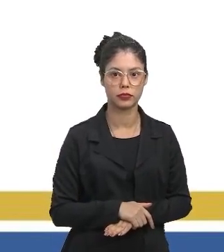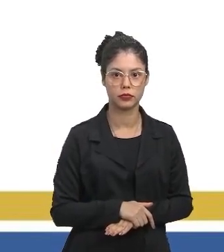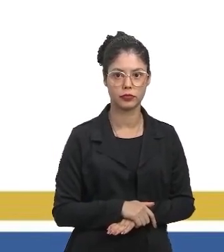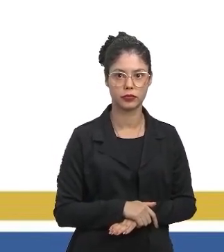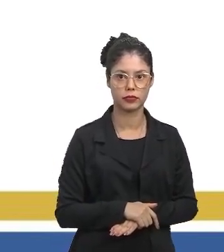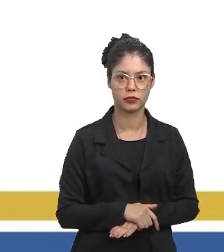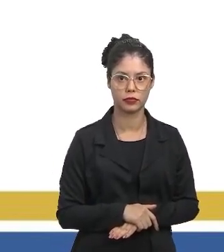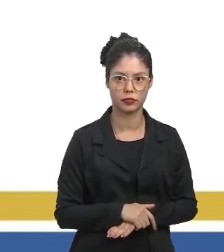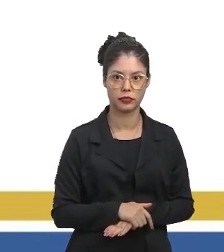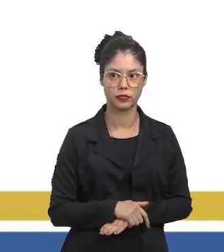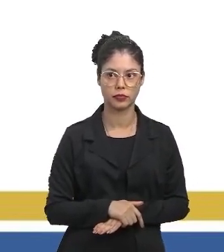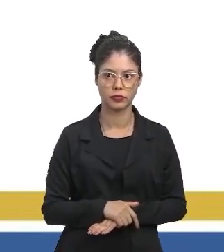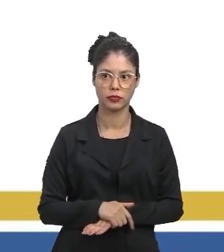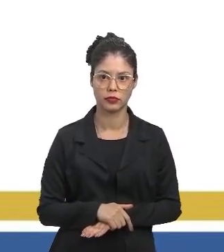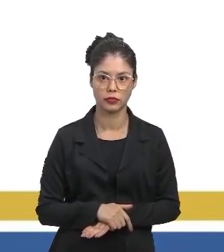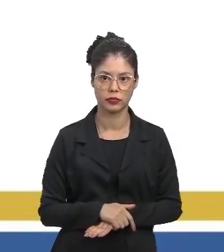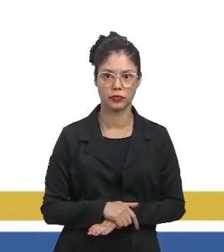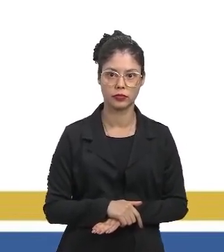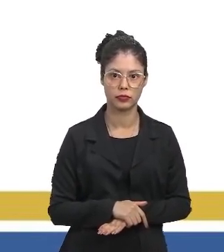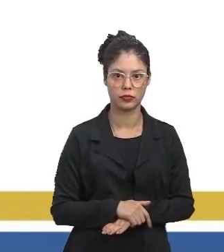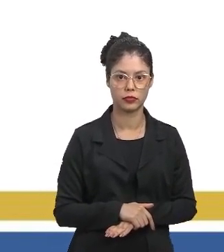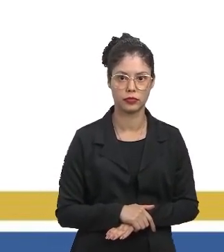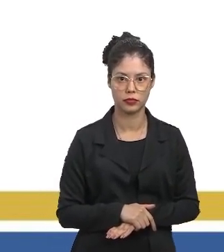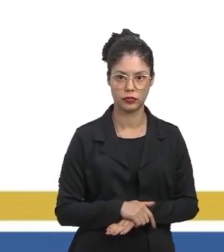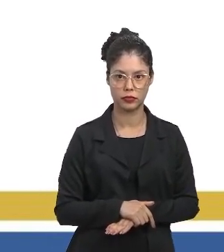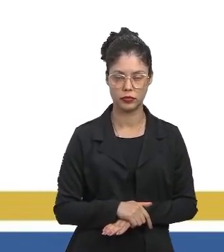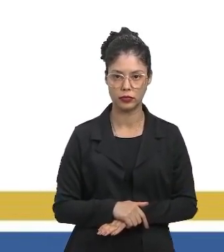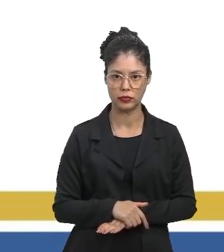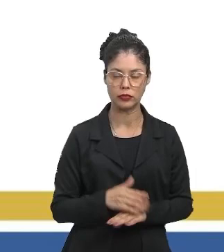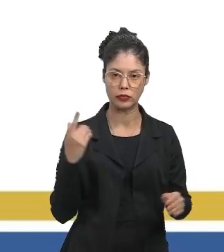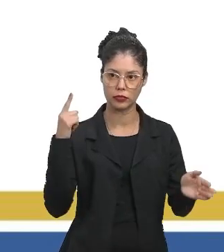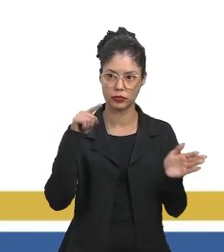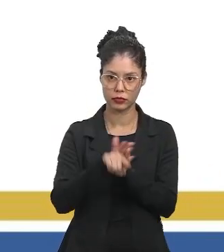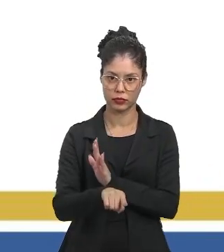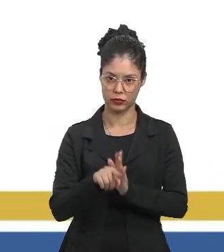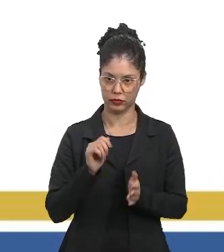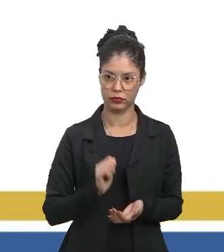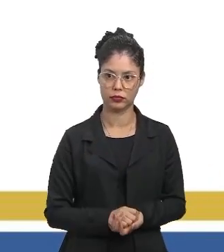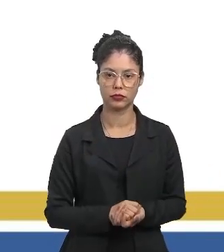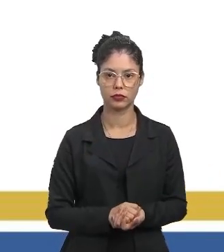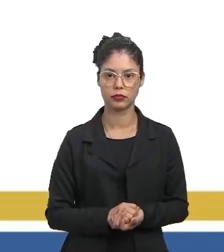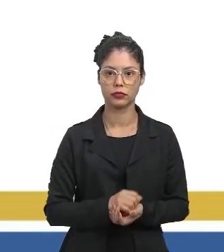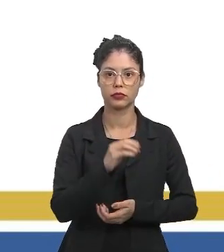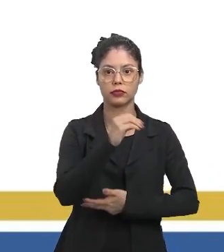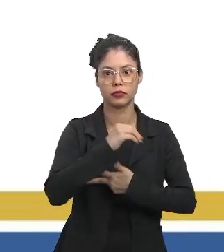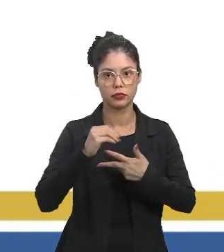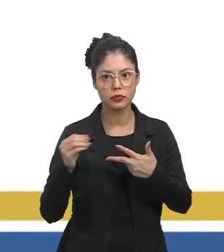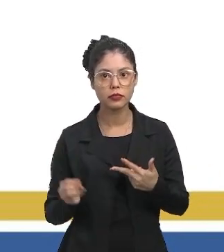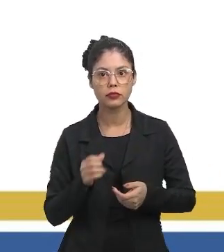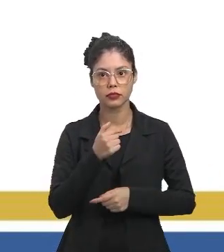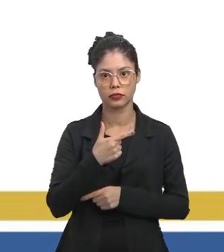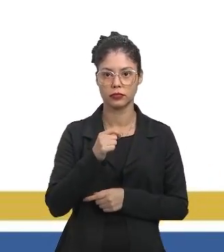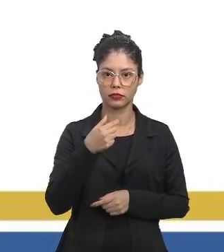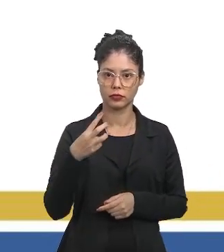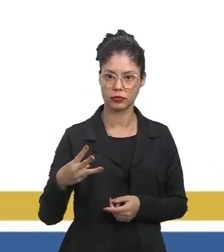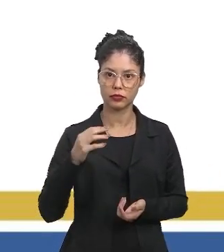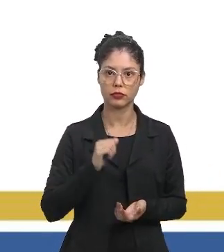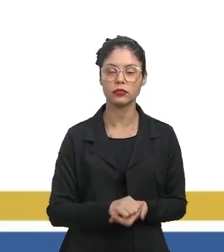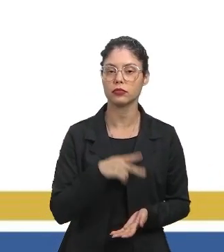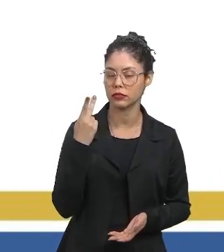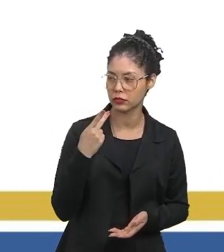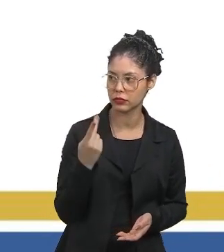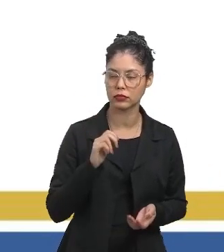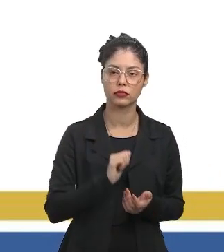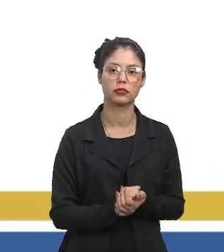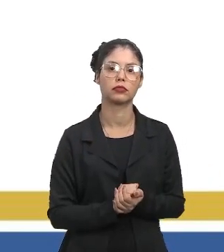adiante. Voltamos aqui para a questão agora do Enem 2023. Falei primeiro